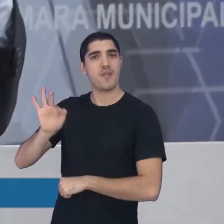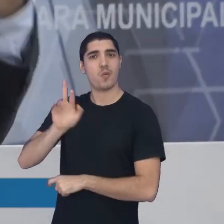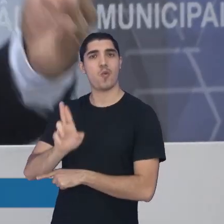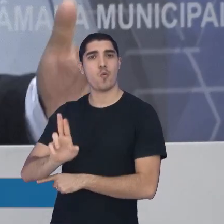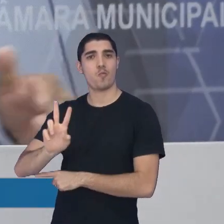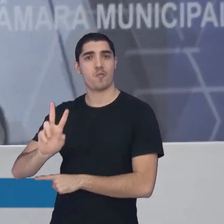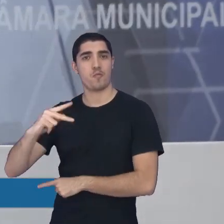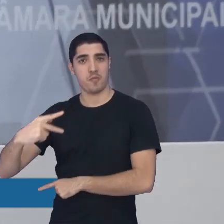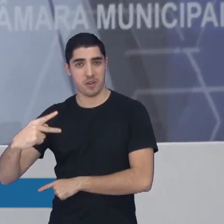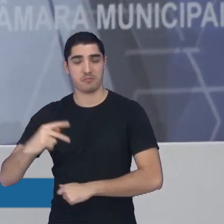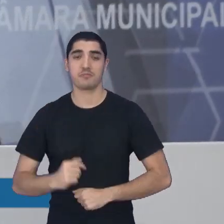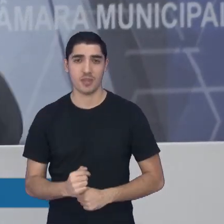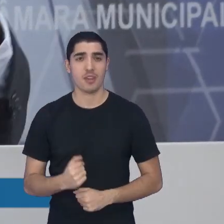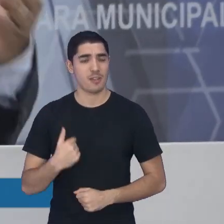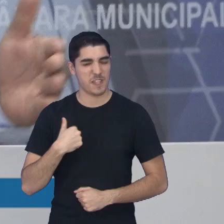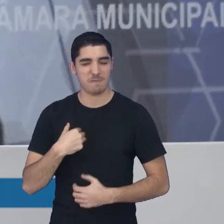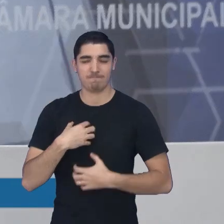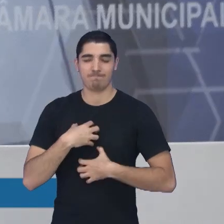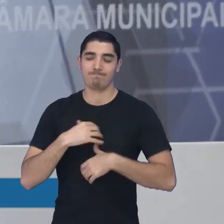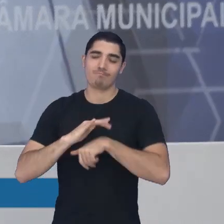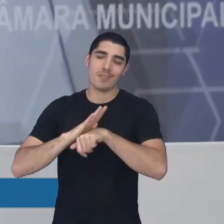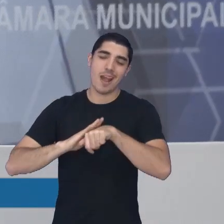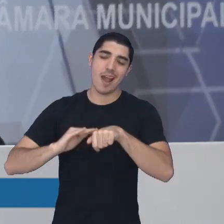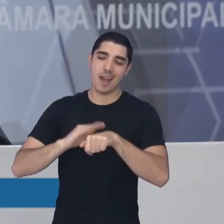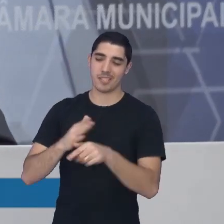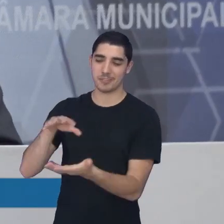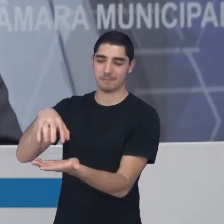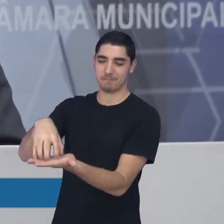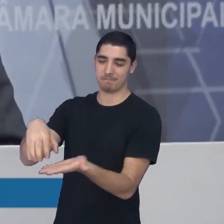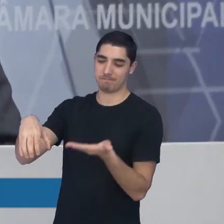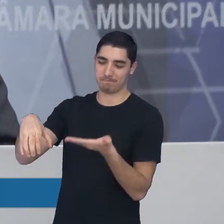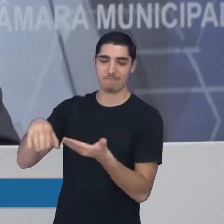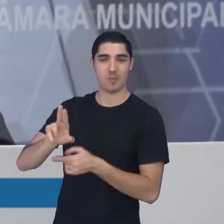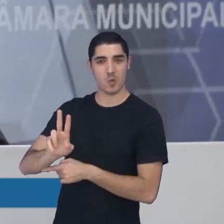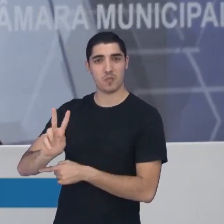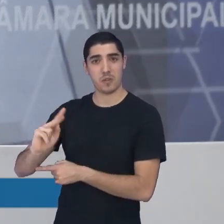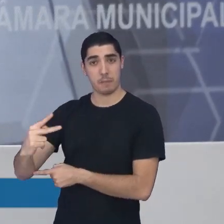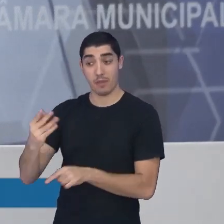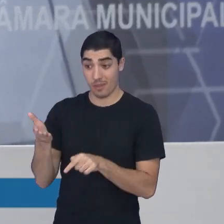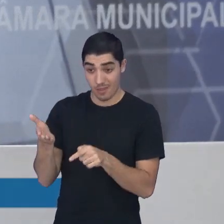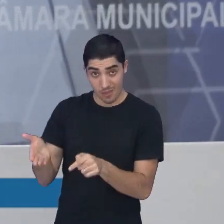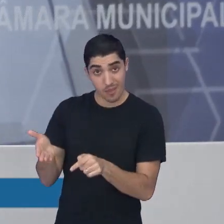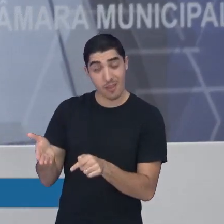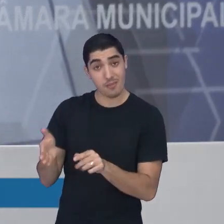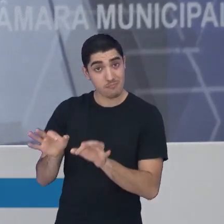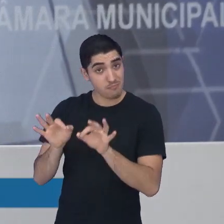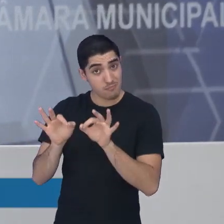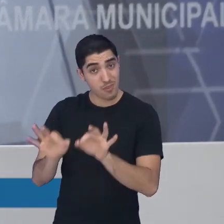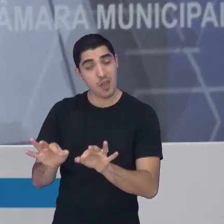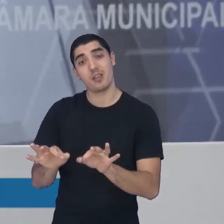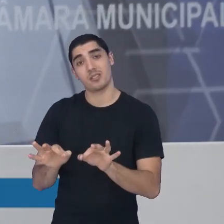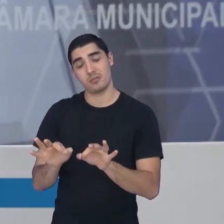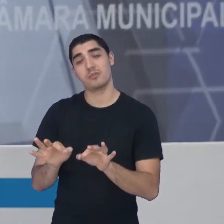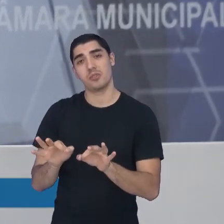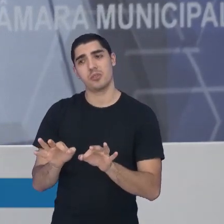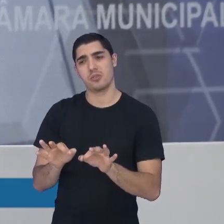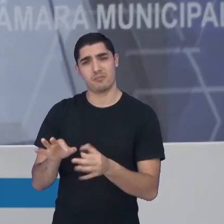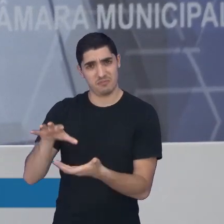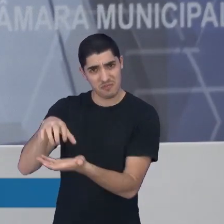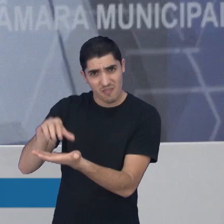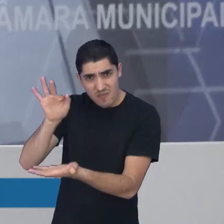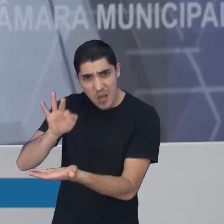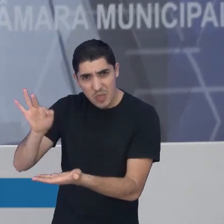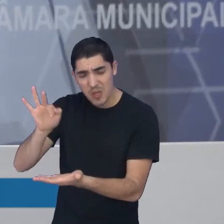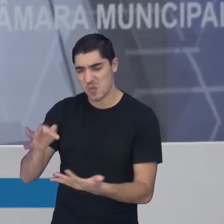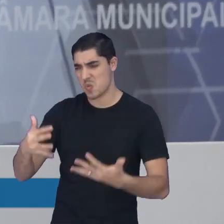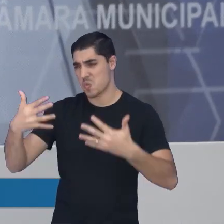que tem muito carinho pela instituição e reconhece na Univap uma grande universidade, um nome